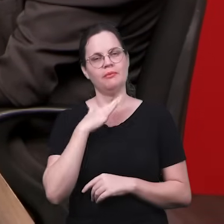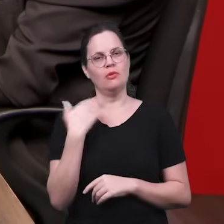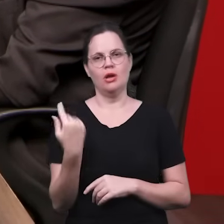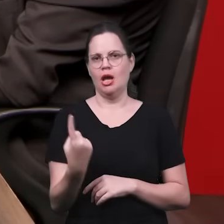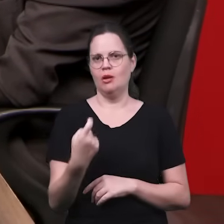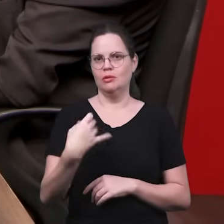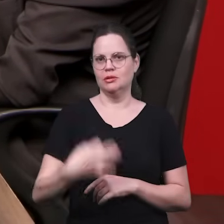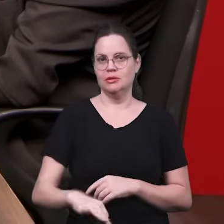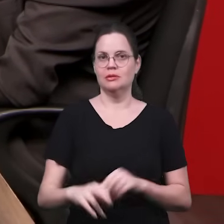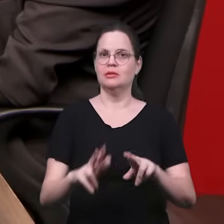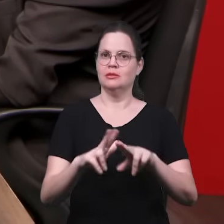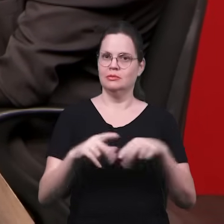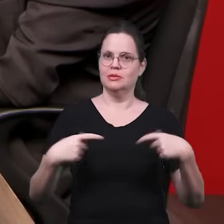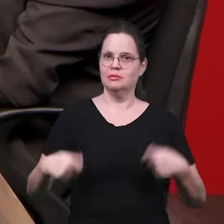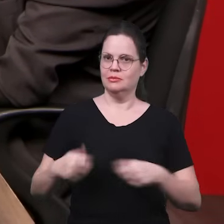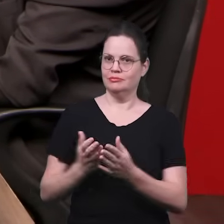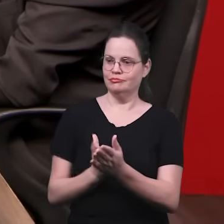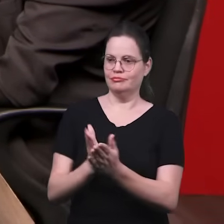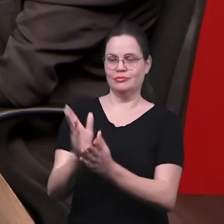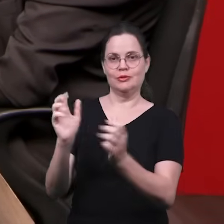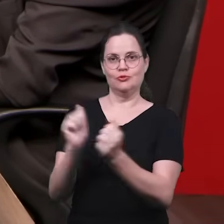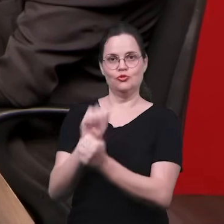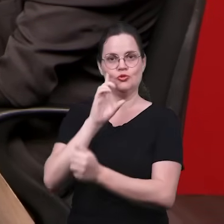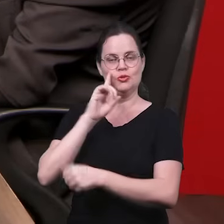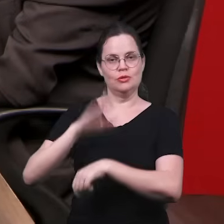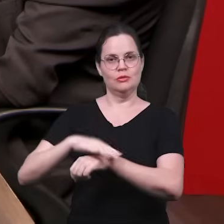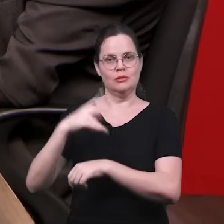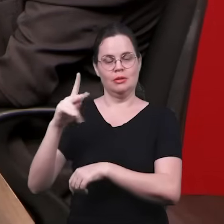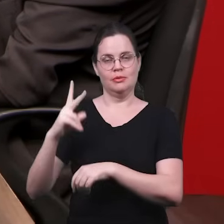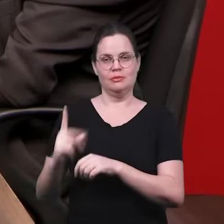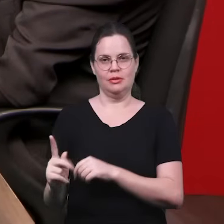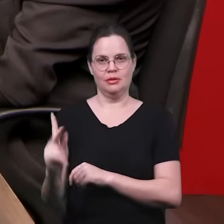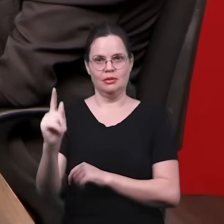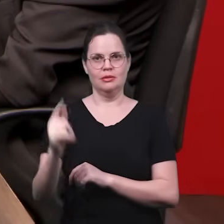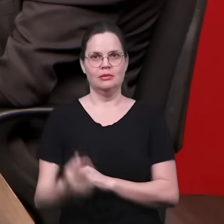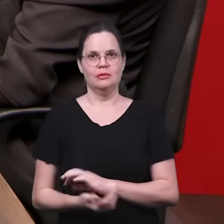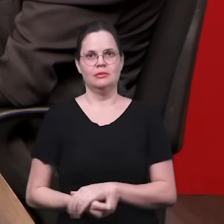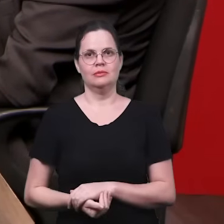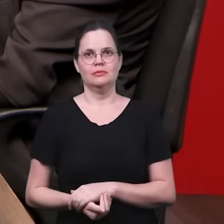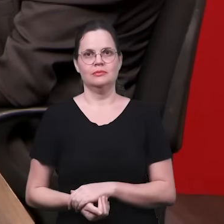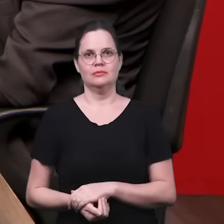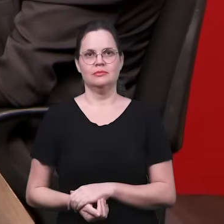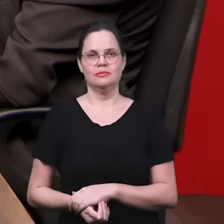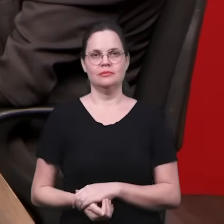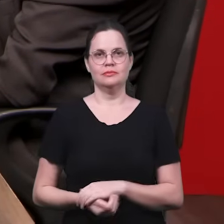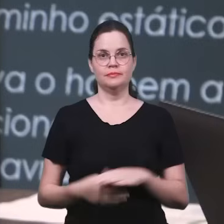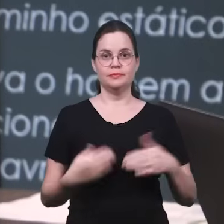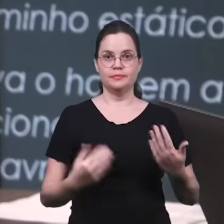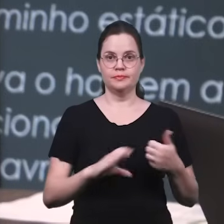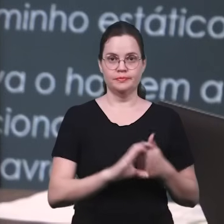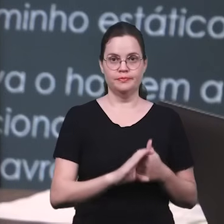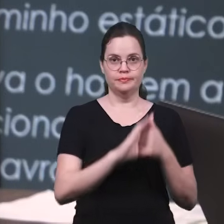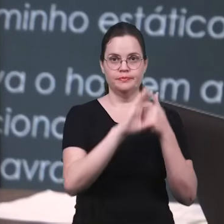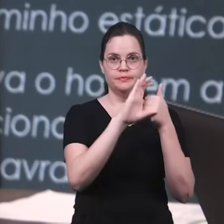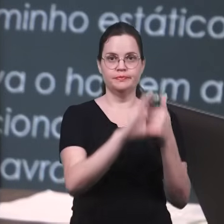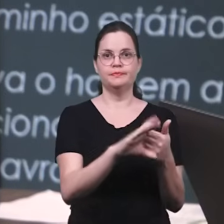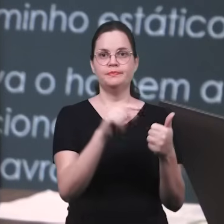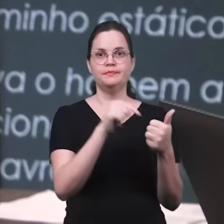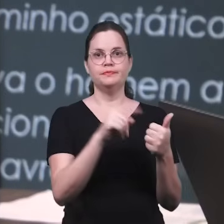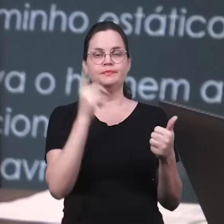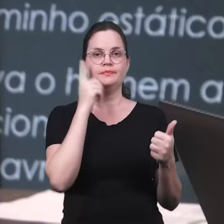por isso, vamos dar um jeito de andar no tempo de Deus, né? Queremos ser eternos. Então o cristianismo leva o homem